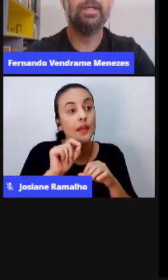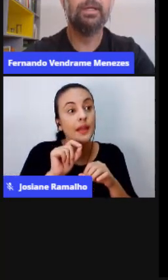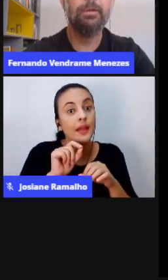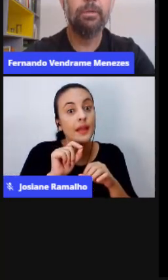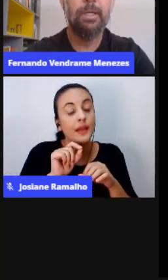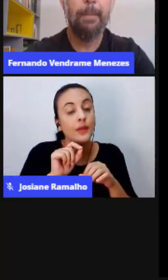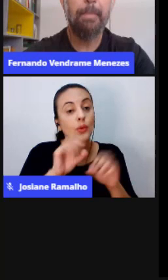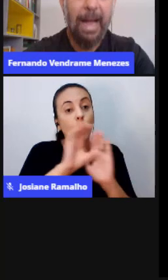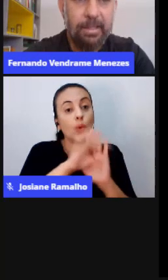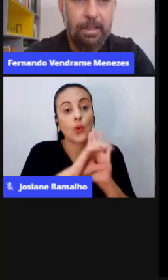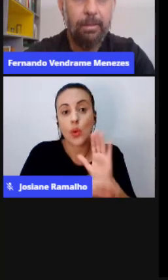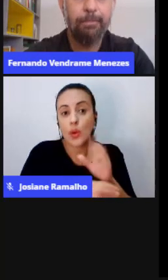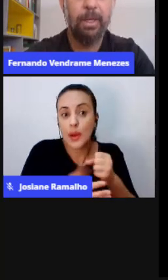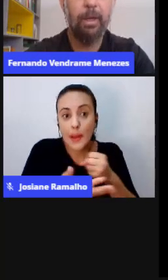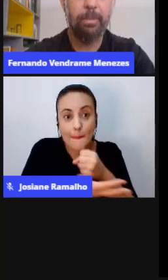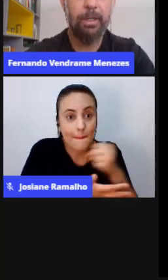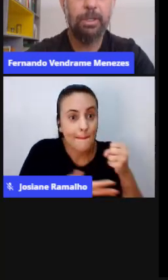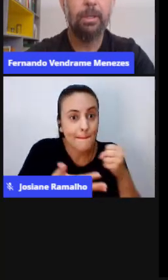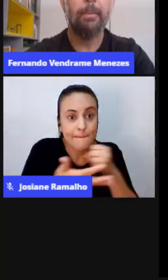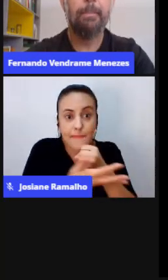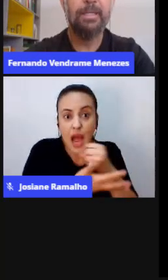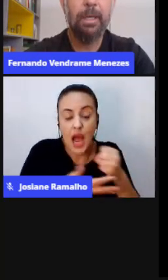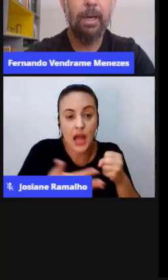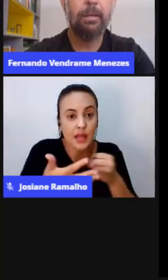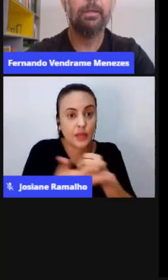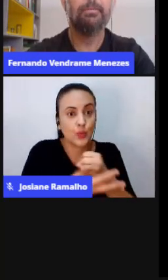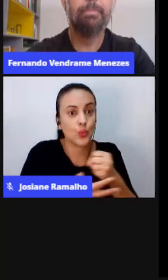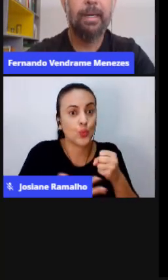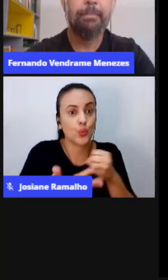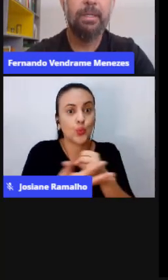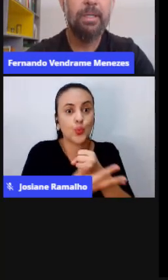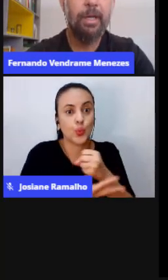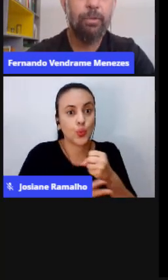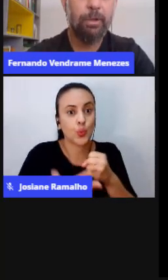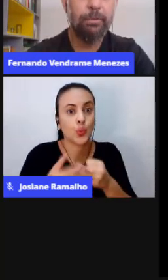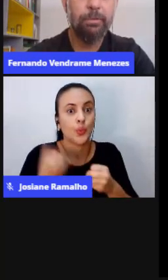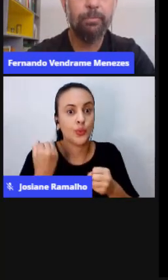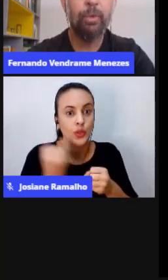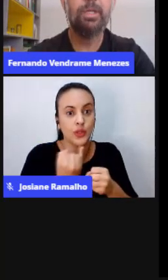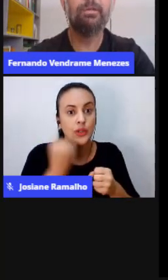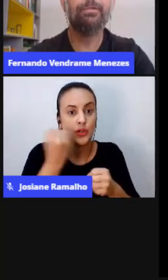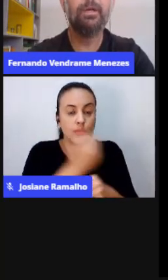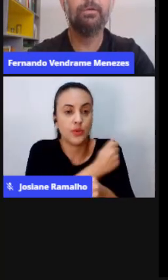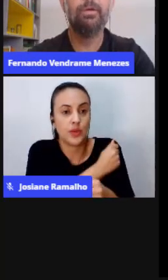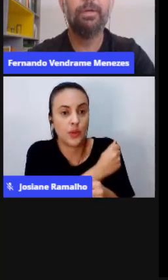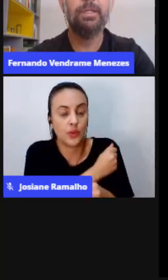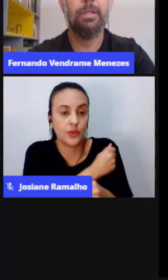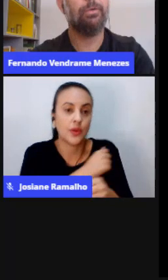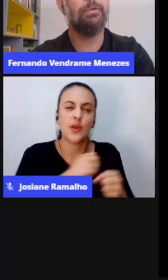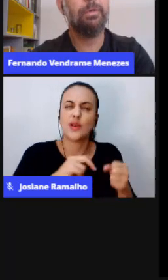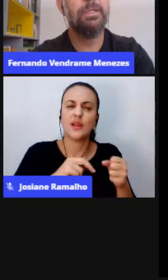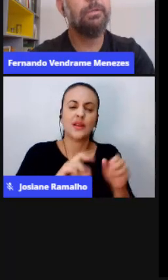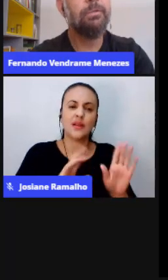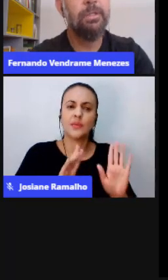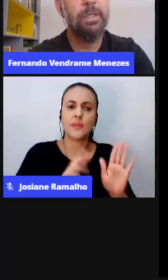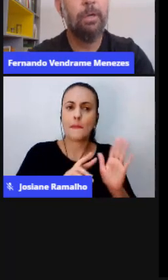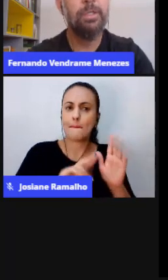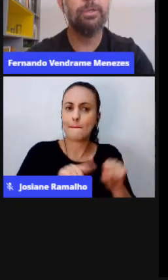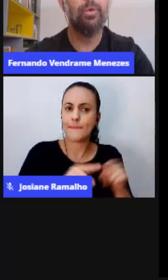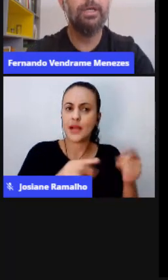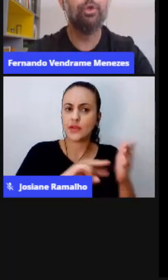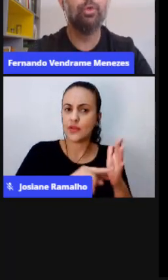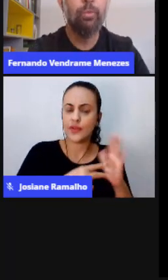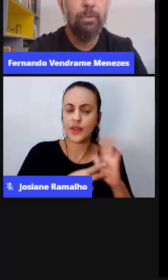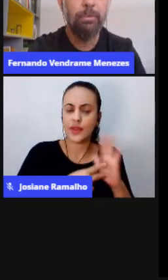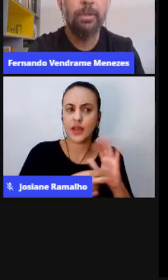primordial, daquilo que é base, realmente, basilar para a aprendizagem dos alunos. Não significa que o referencial curricular circunstancial